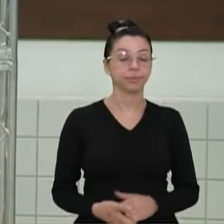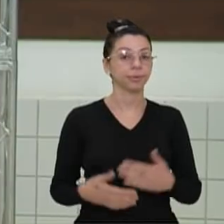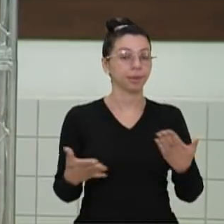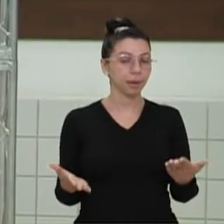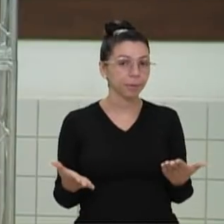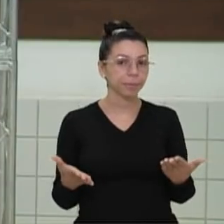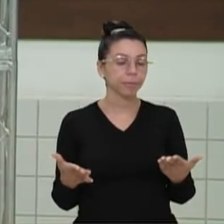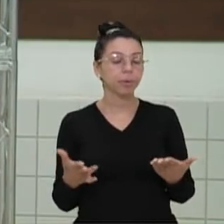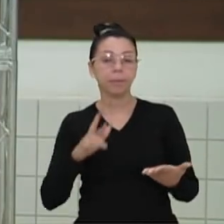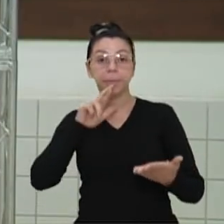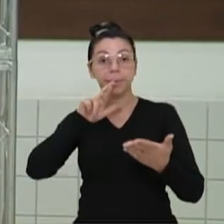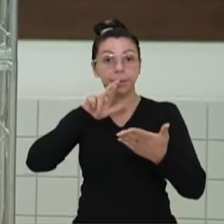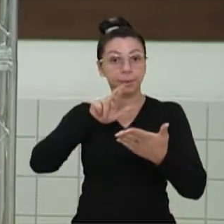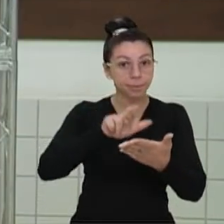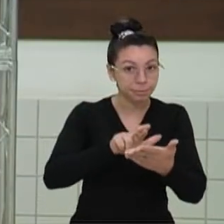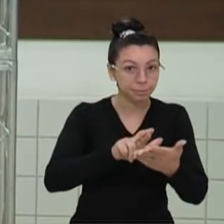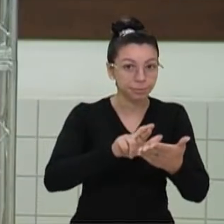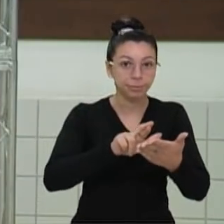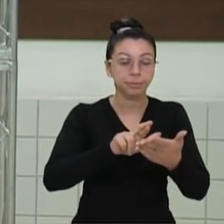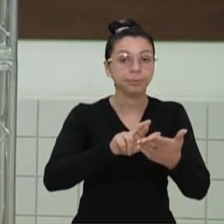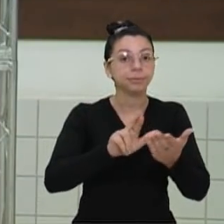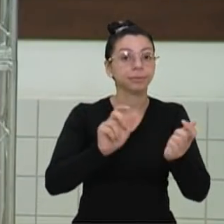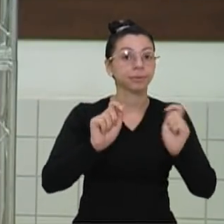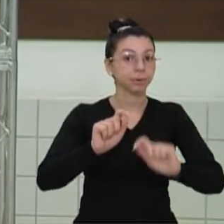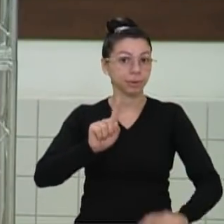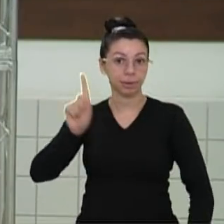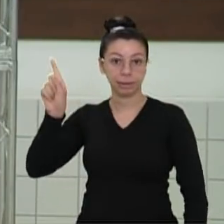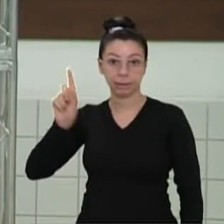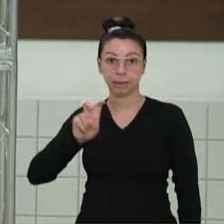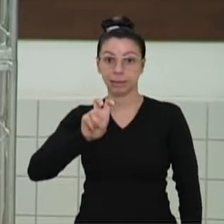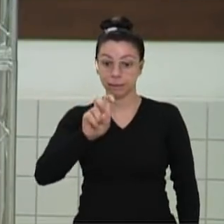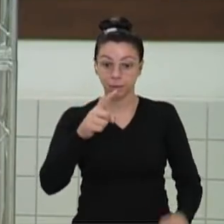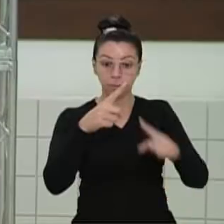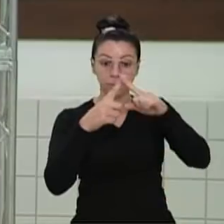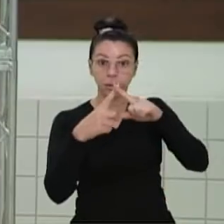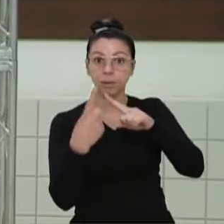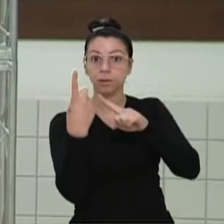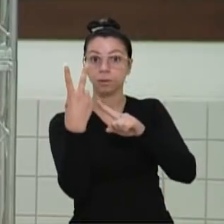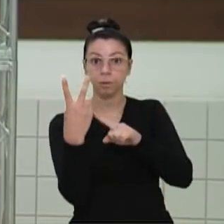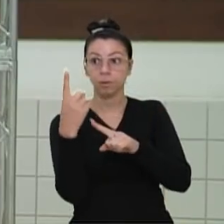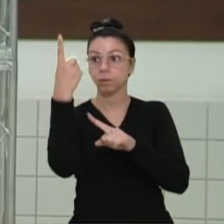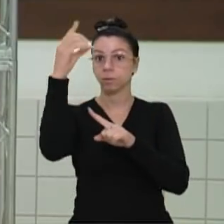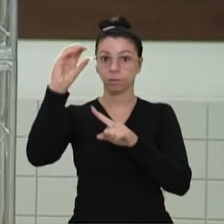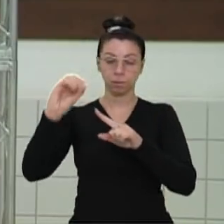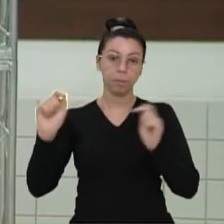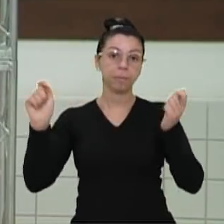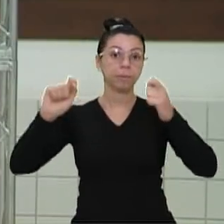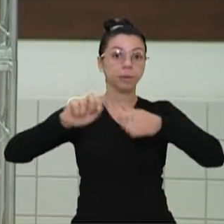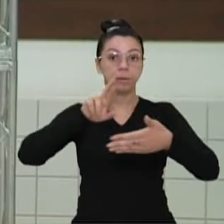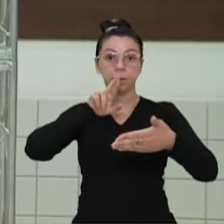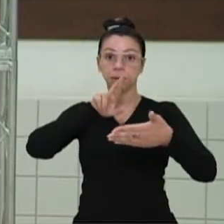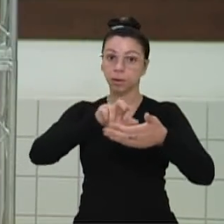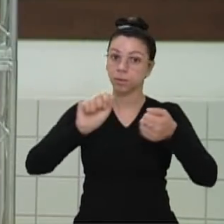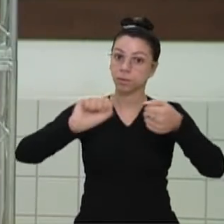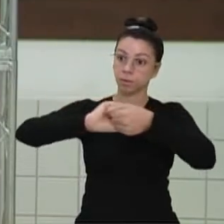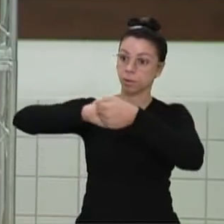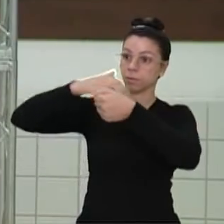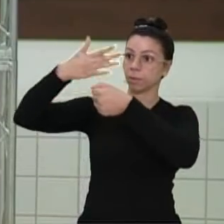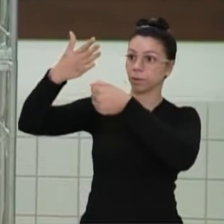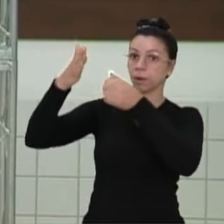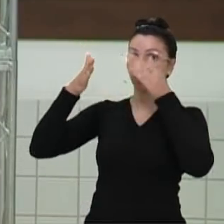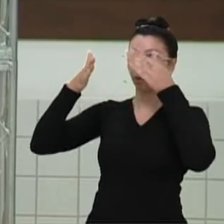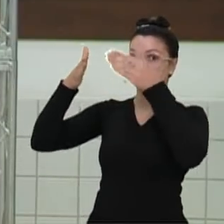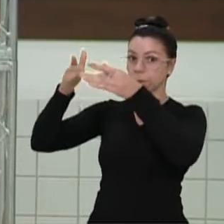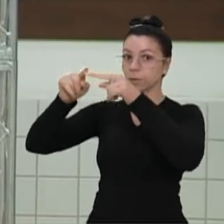Olha só, para resolver esse 5 vezes 2 elevado a 10, a gente resolve primeiro a potência, depois